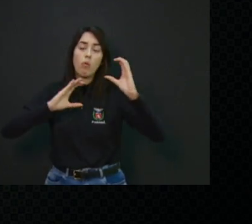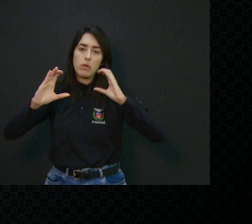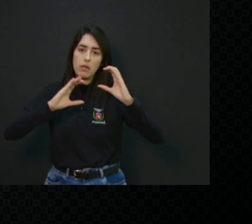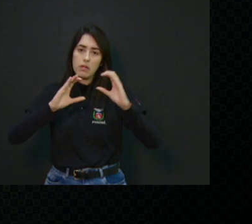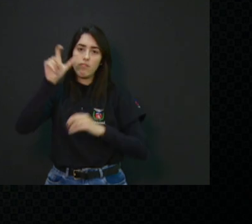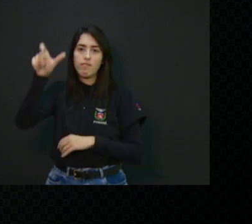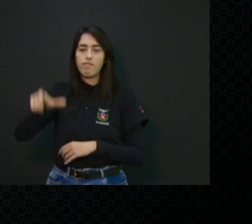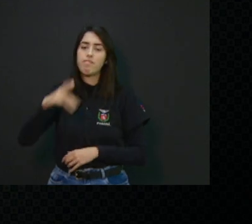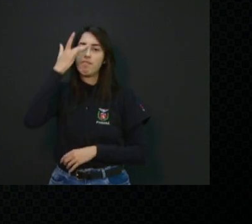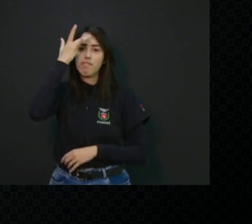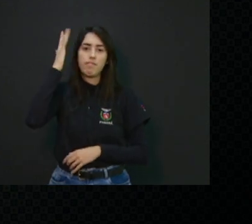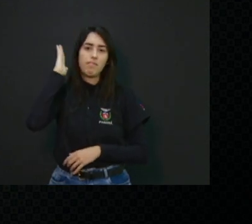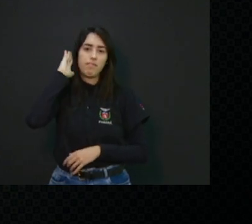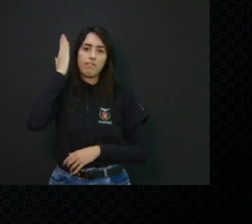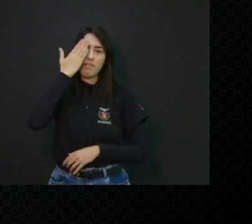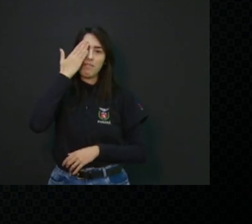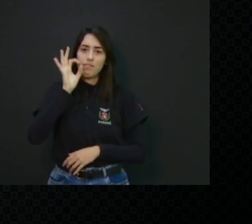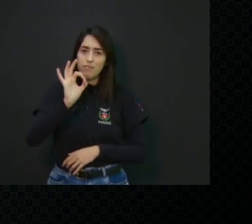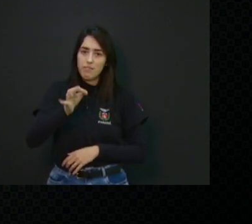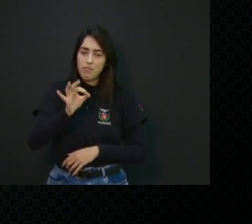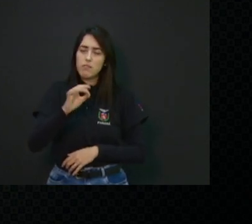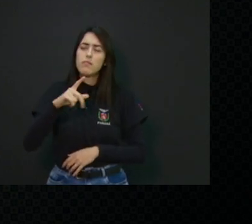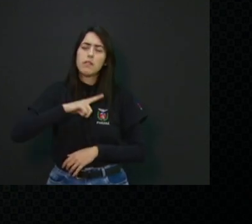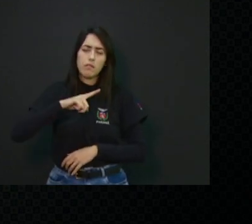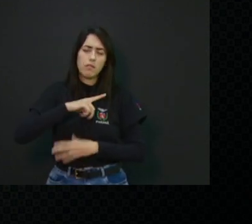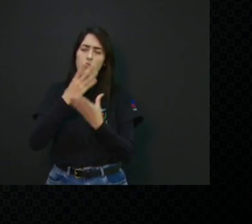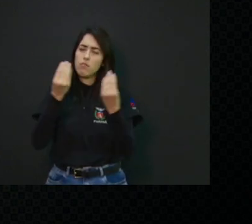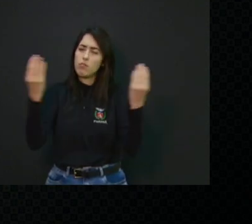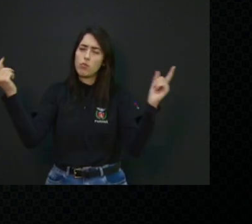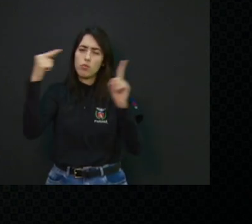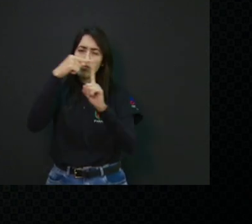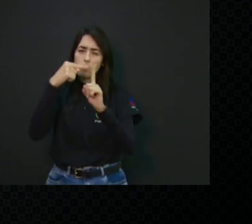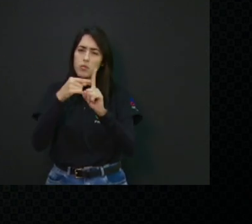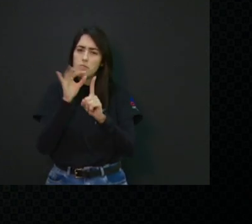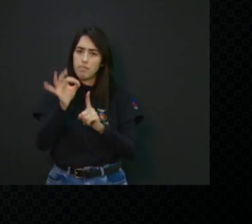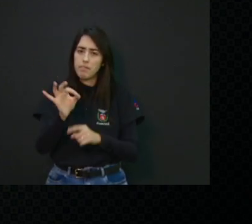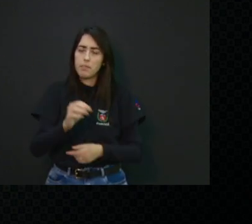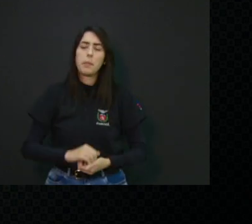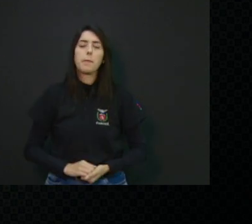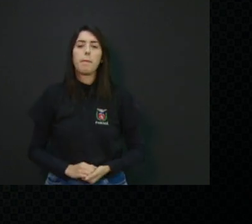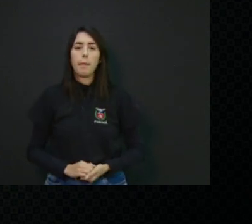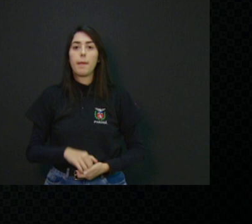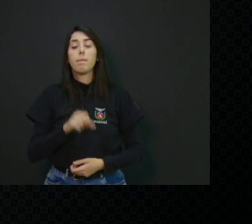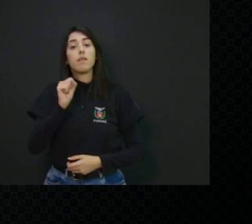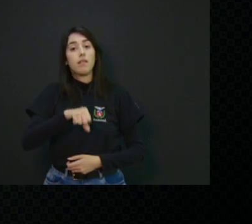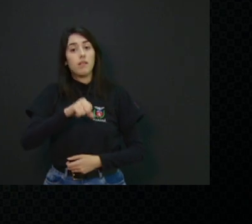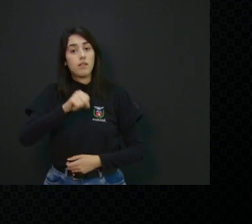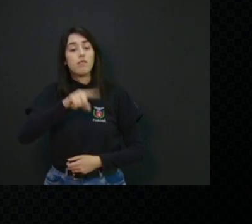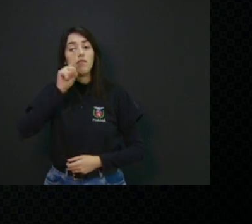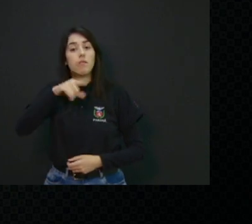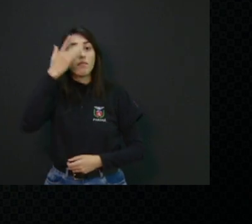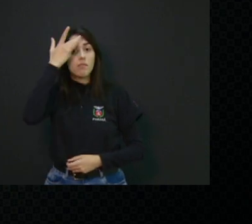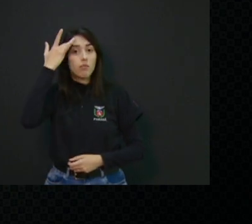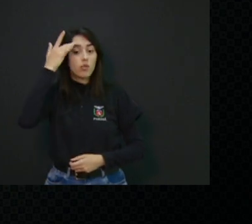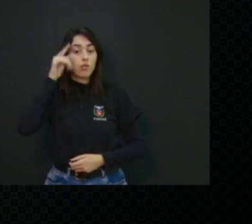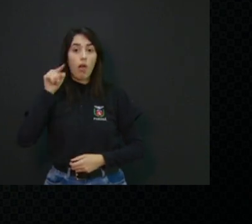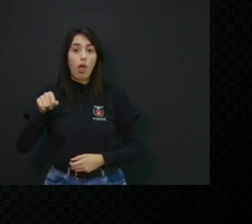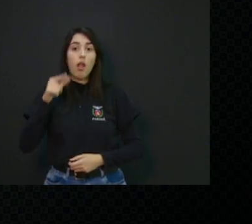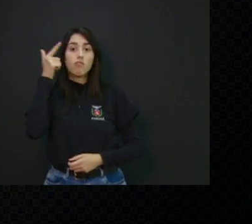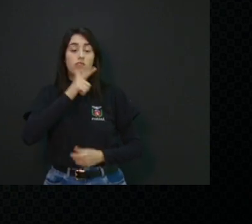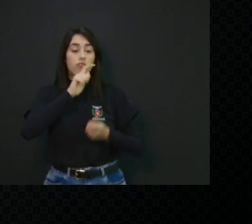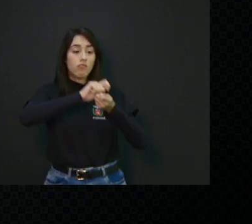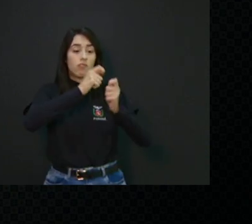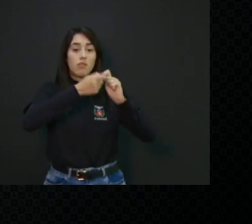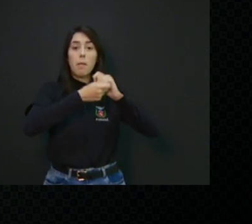essa pessoa surda cega, né, por todas essas questões. Sim, vai ser aquele que ele se adapta melhor, como ele recebe melhor